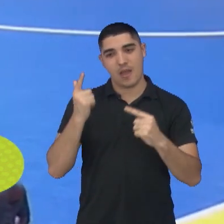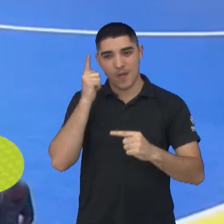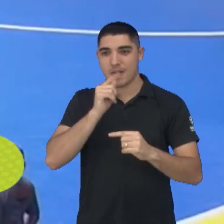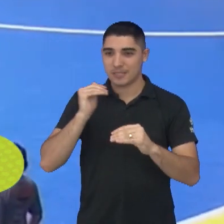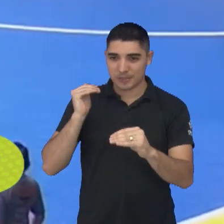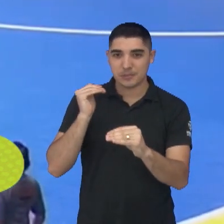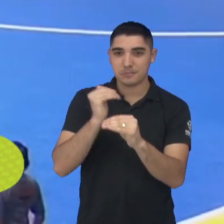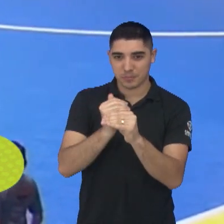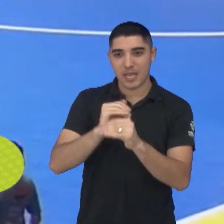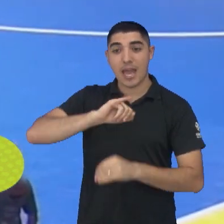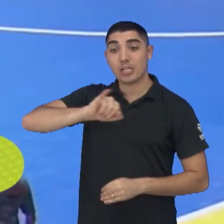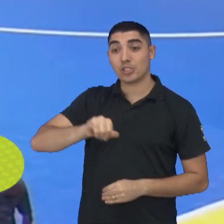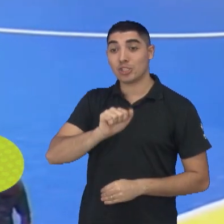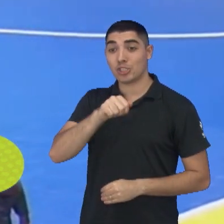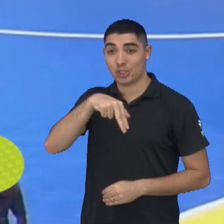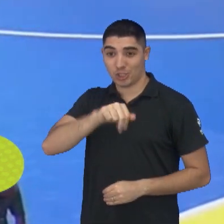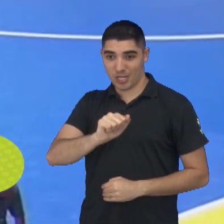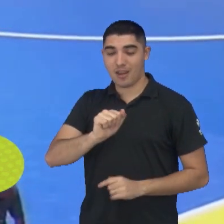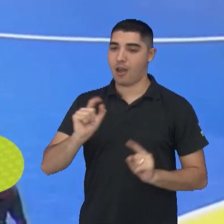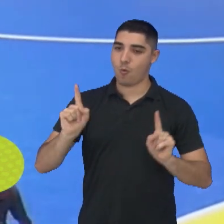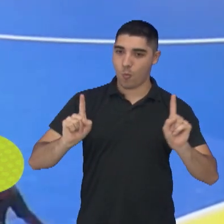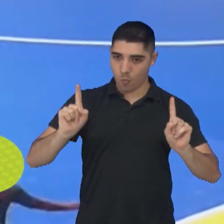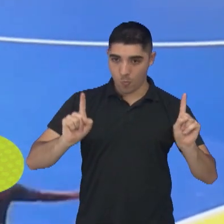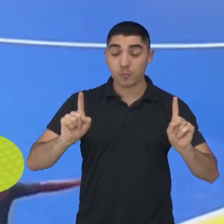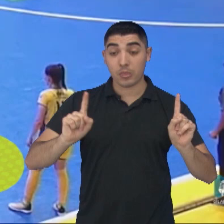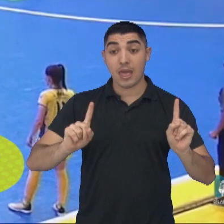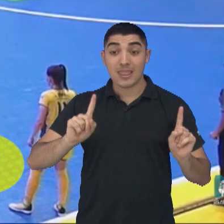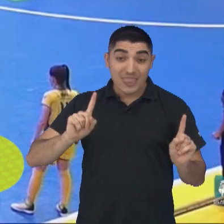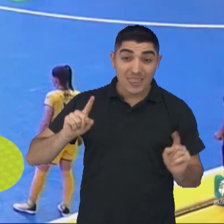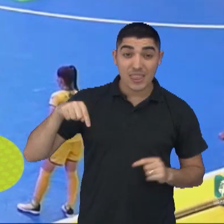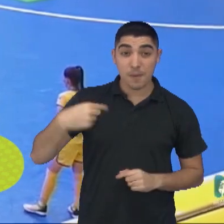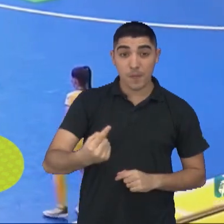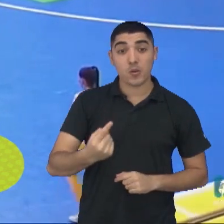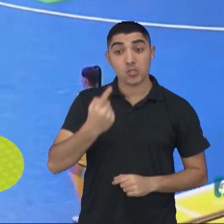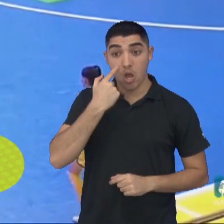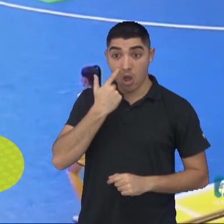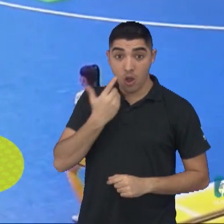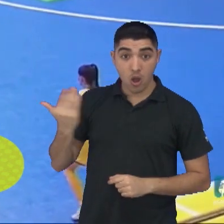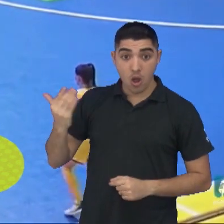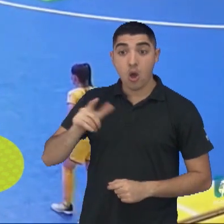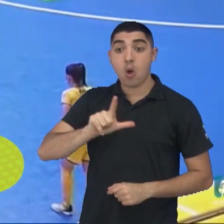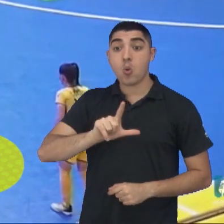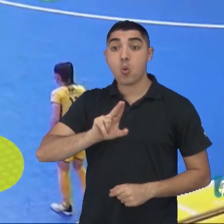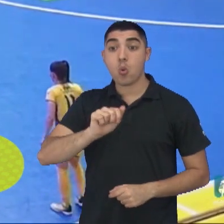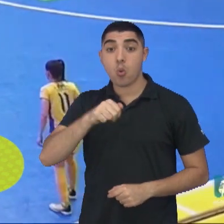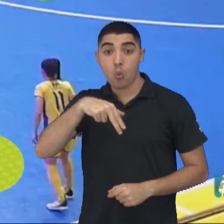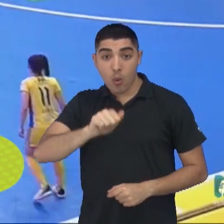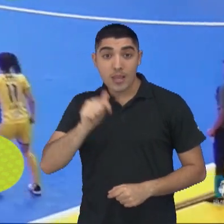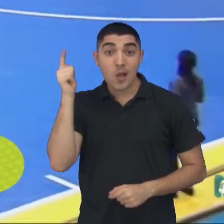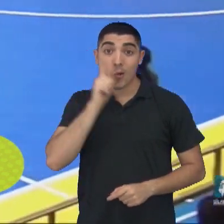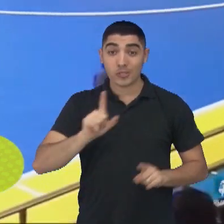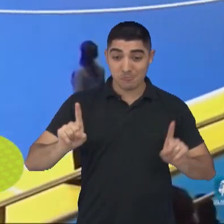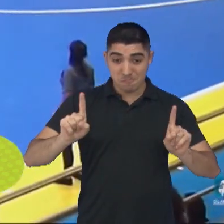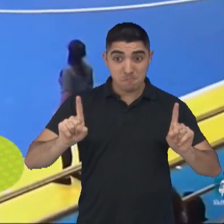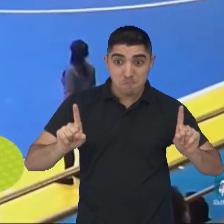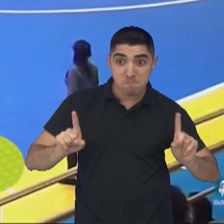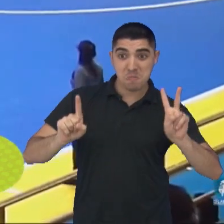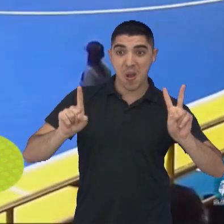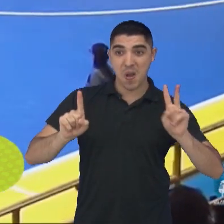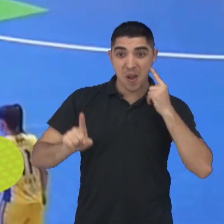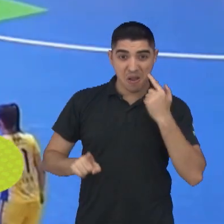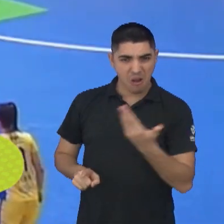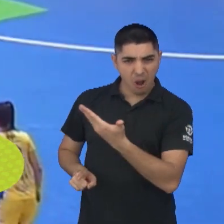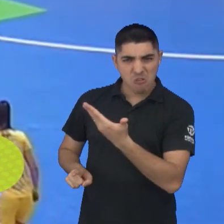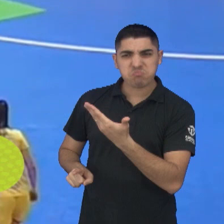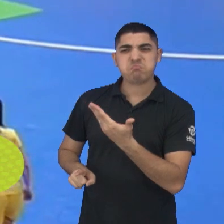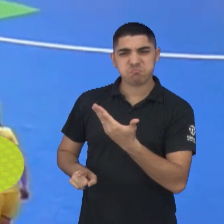esquerda a Jana um a um São José e tá bom só que aí olha só a Luana vai fazer dois a o São José bateu e que